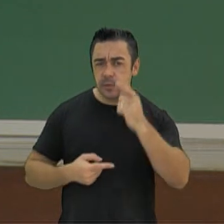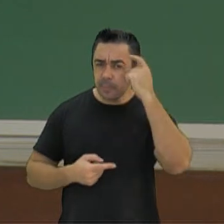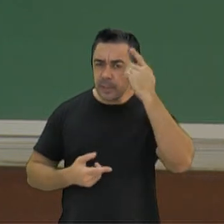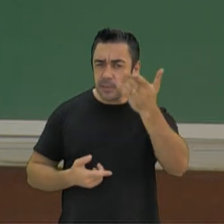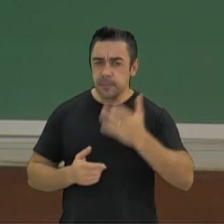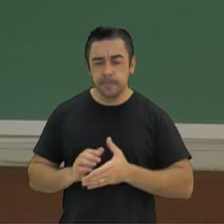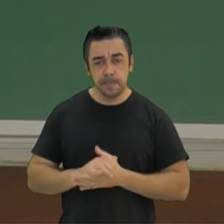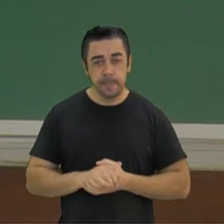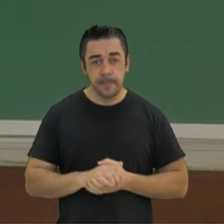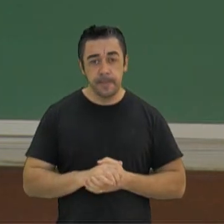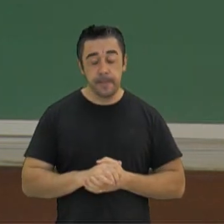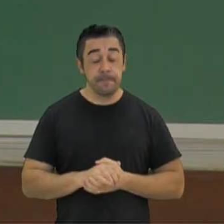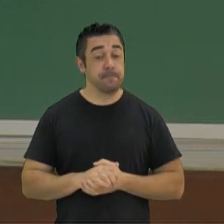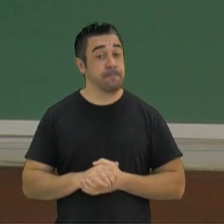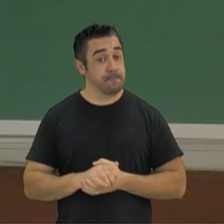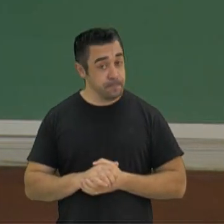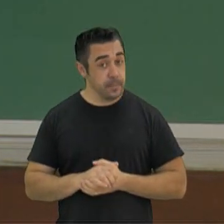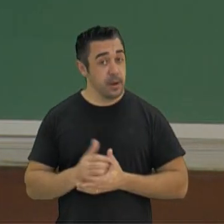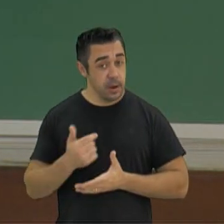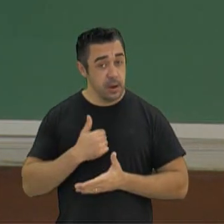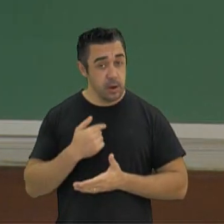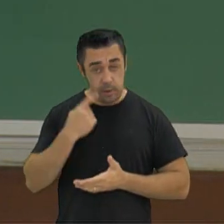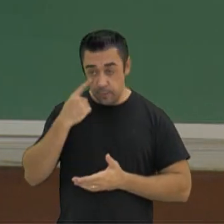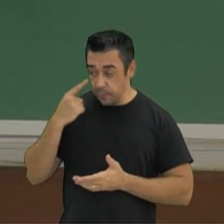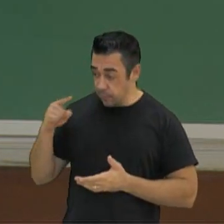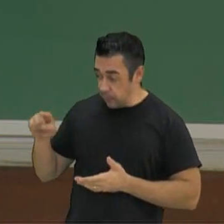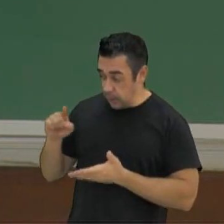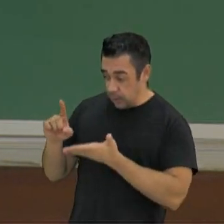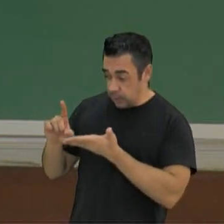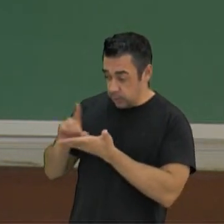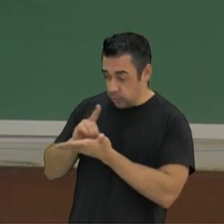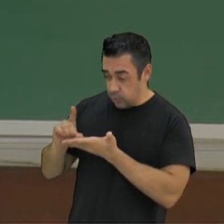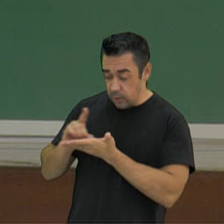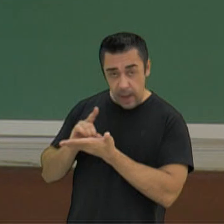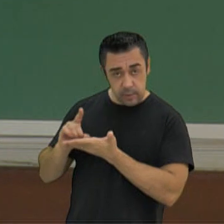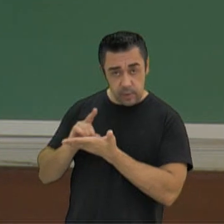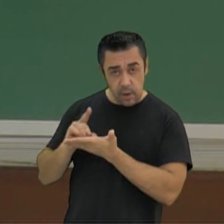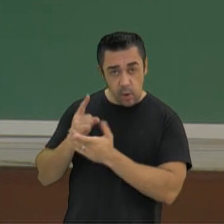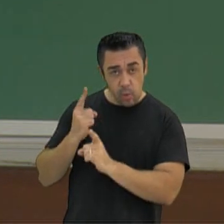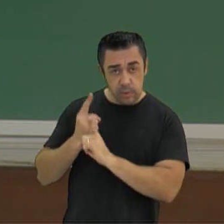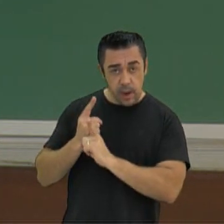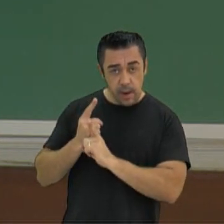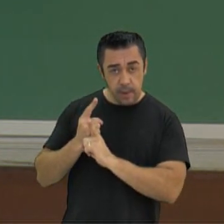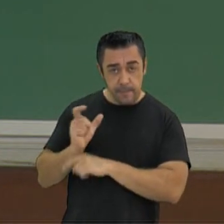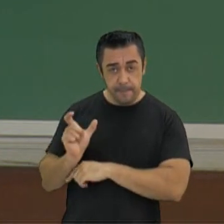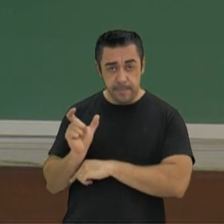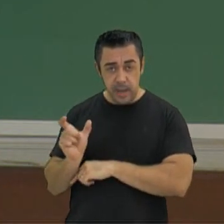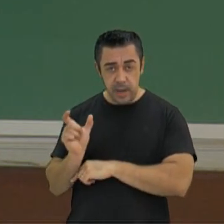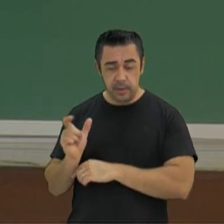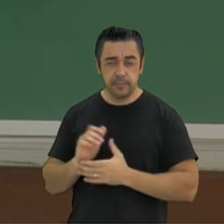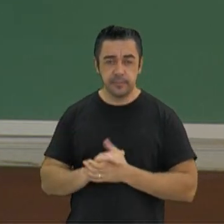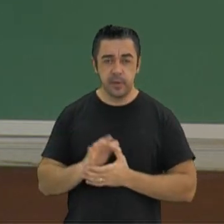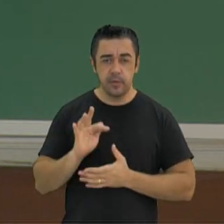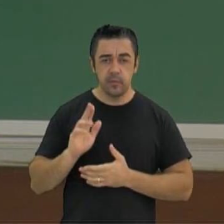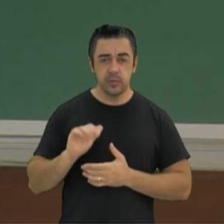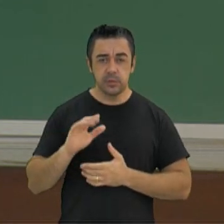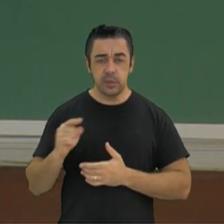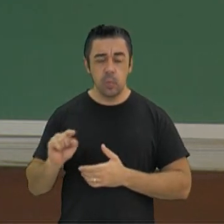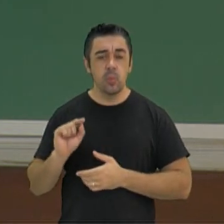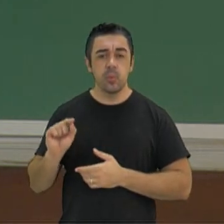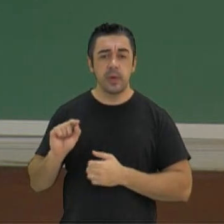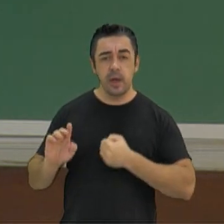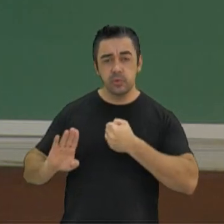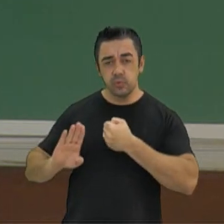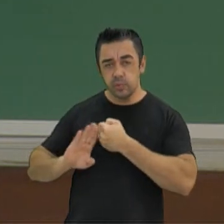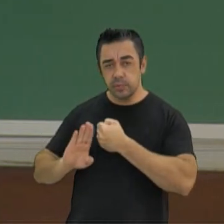cabeça? Bom, eu fui lá no dicionário e procurei algumas definições da palavra função. Função é um